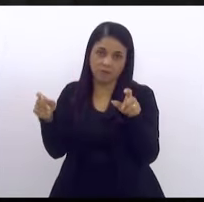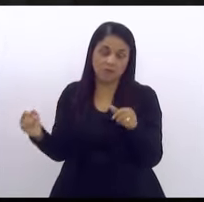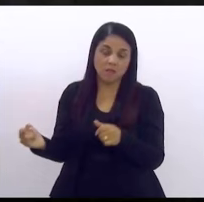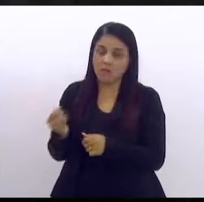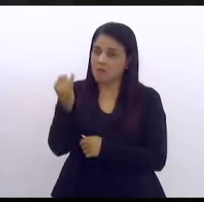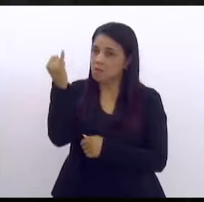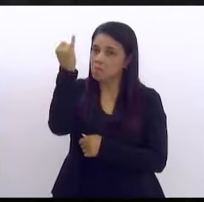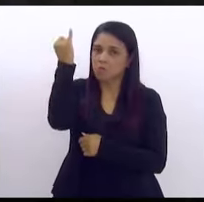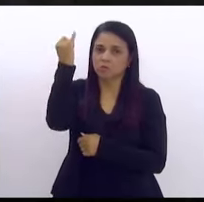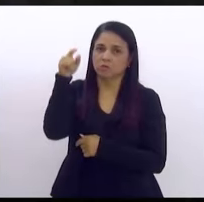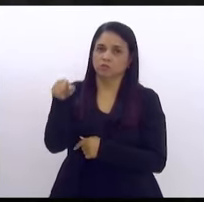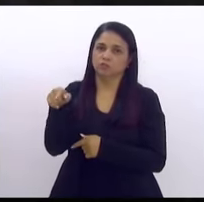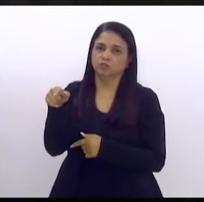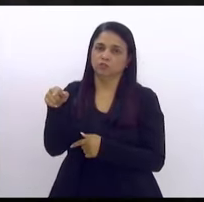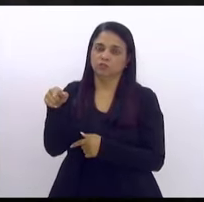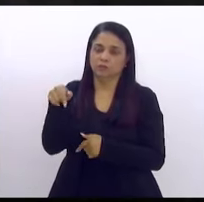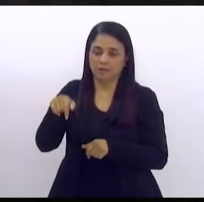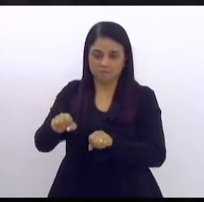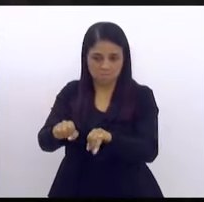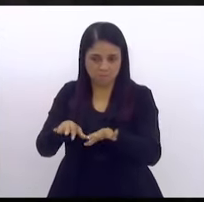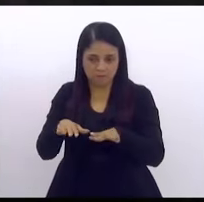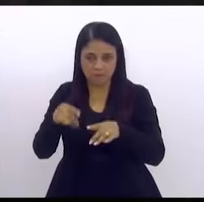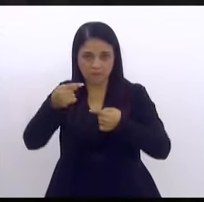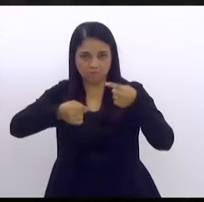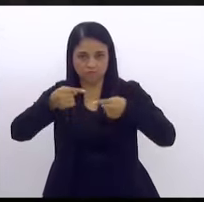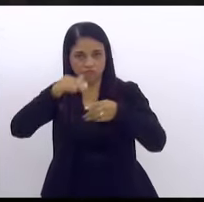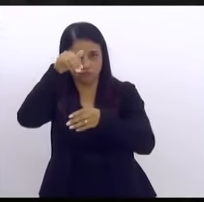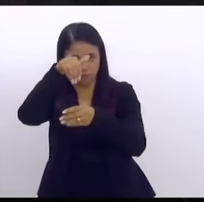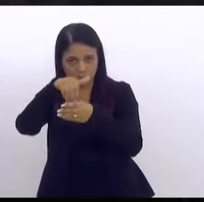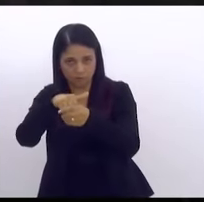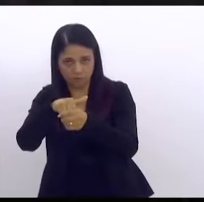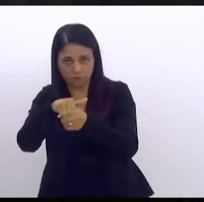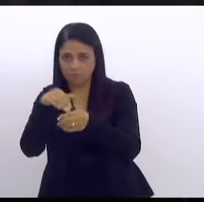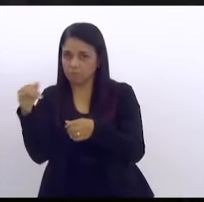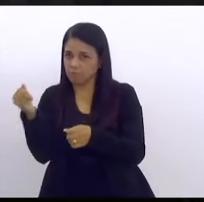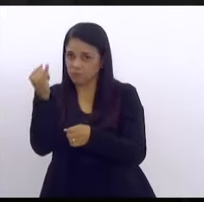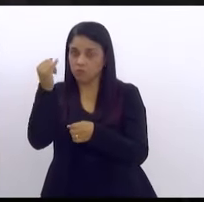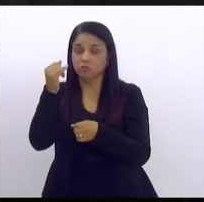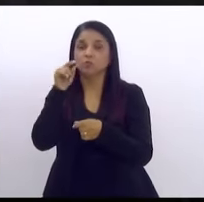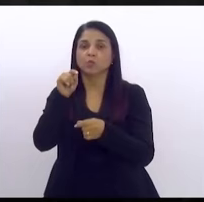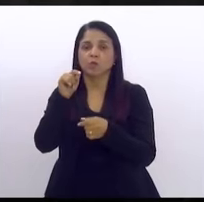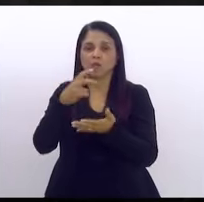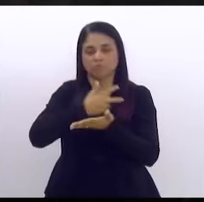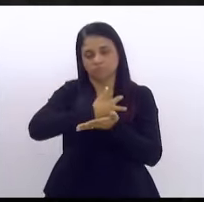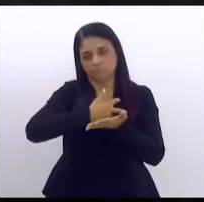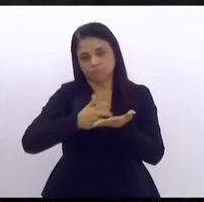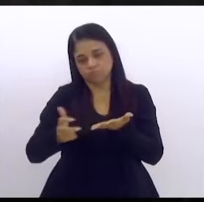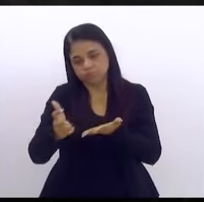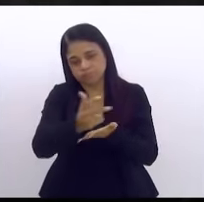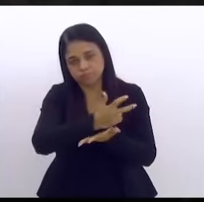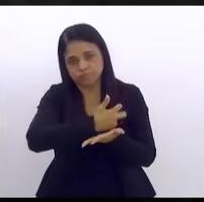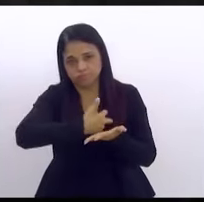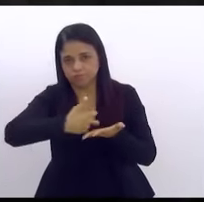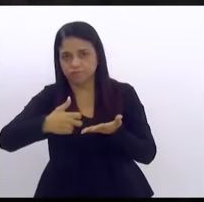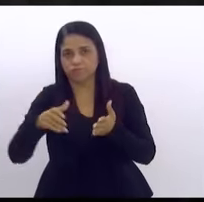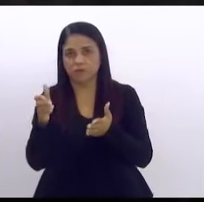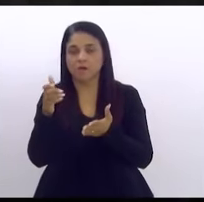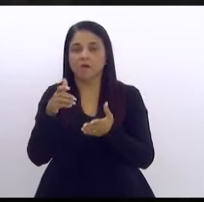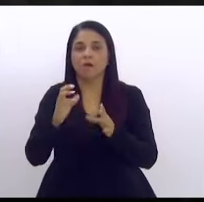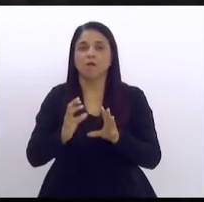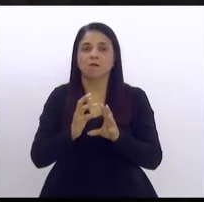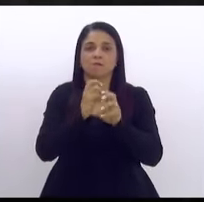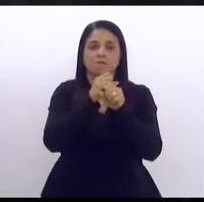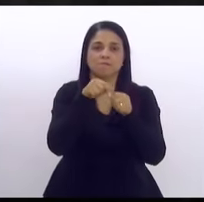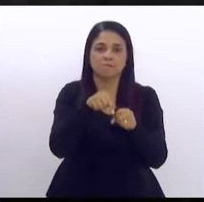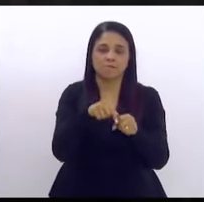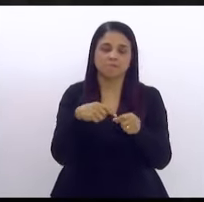mais importante que esse plenário possa discutir e votar que não seja a peça orçamentária, que é o instrumento pelo